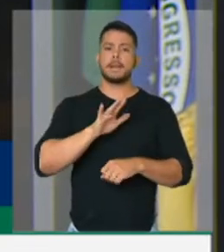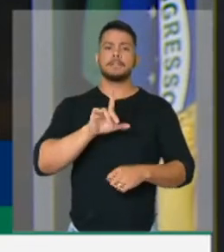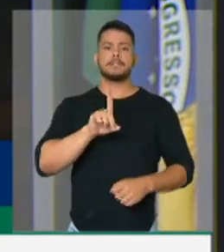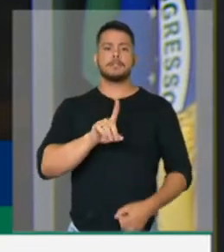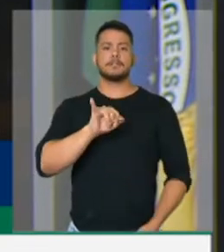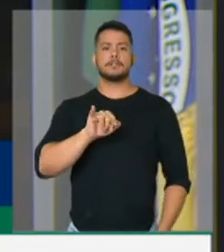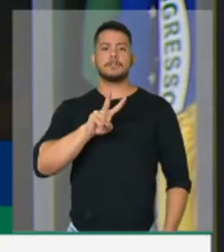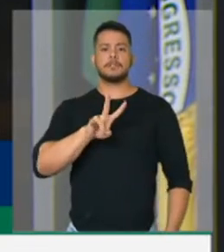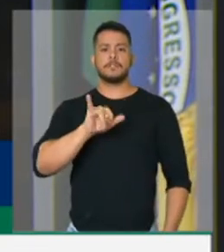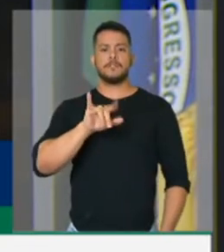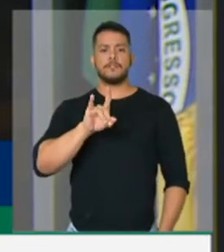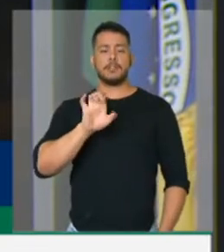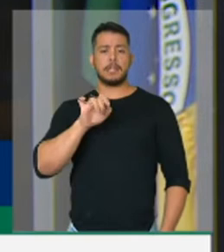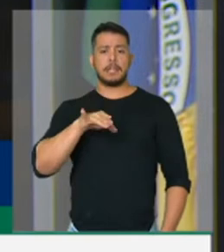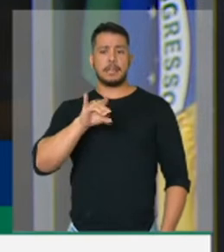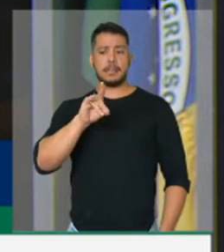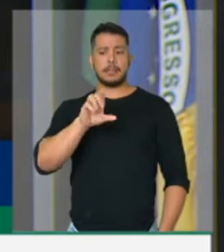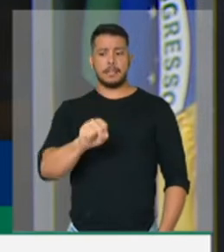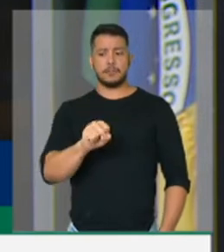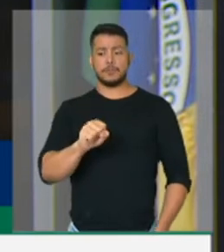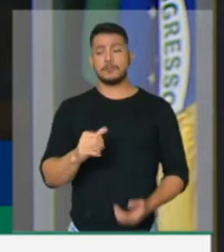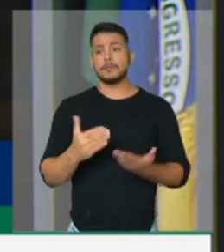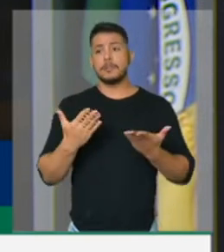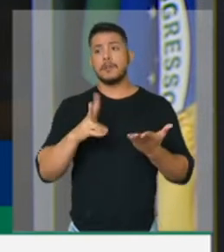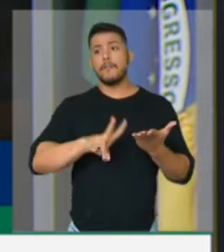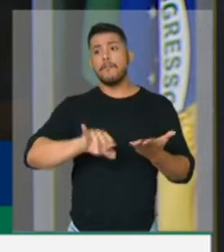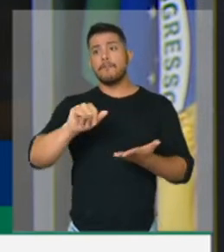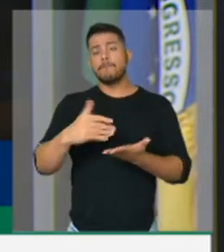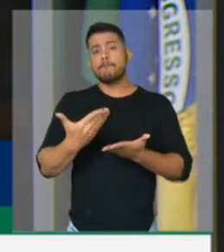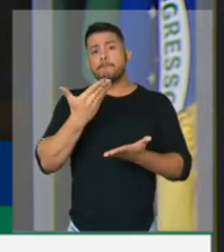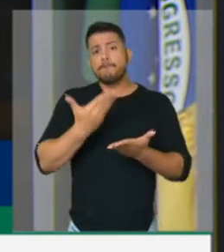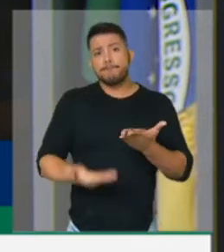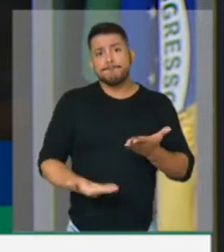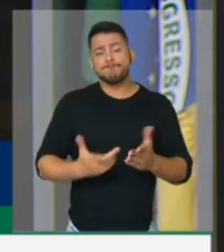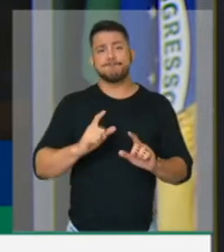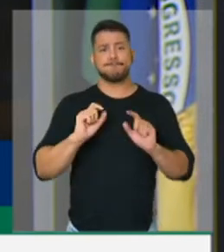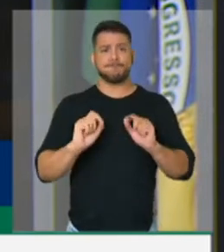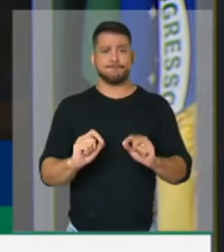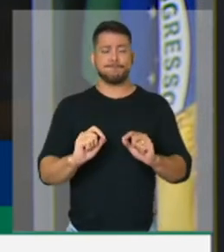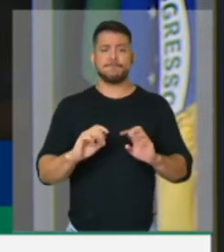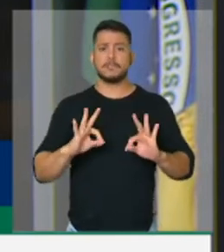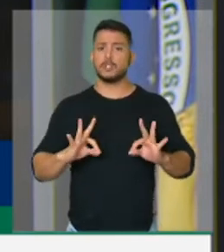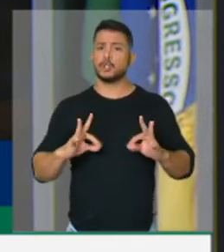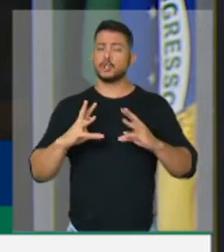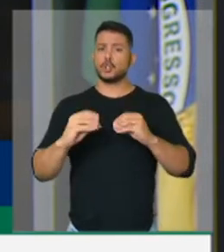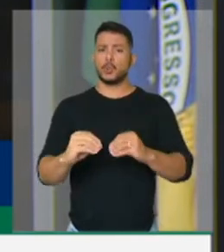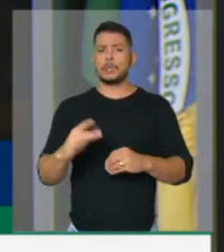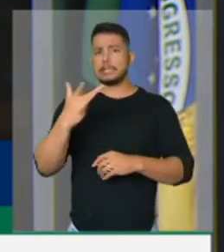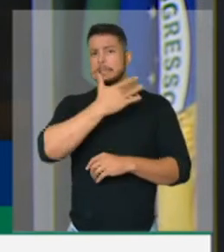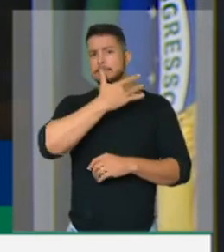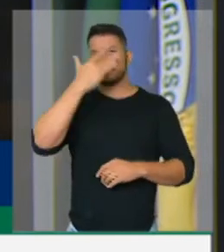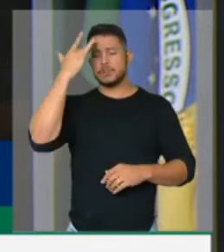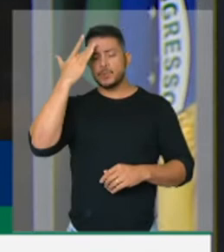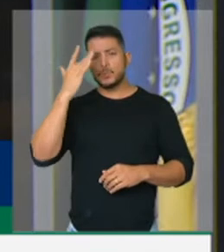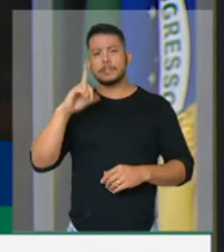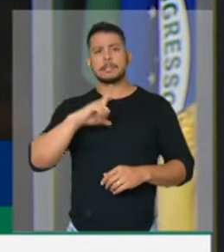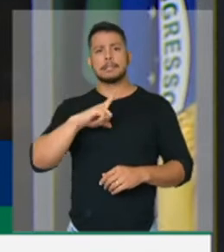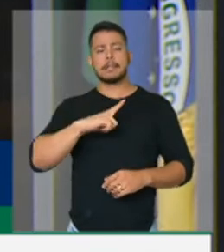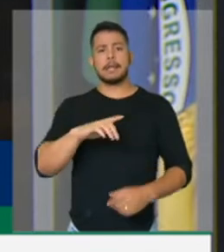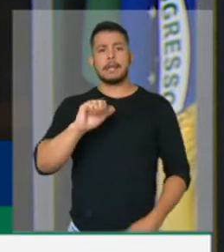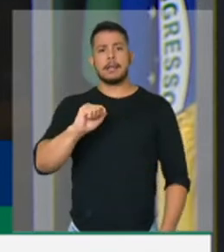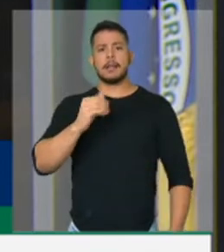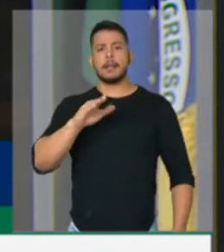isso desestimulando os acionistas que se dedicaram